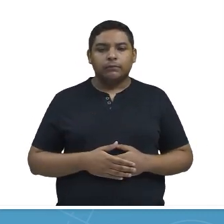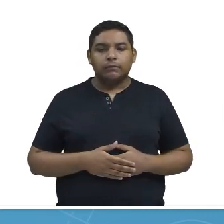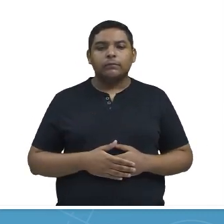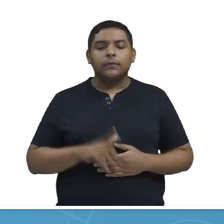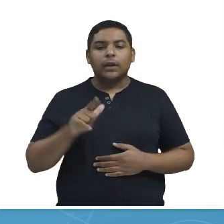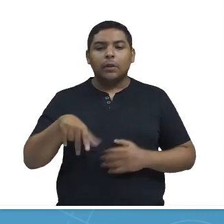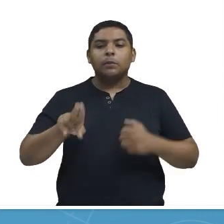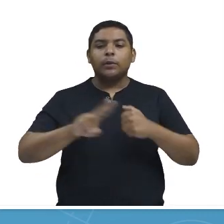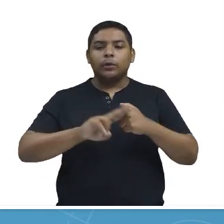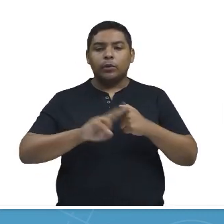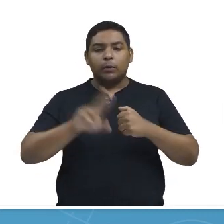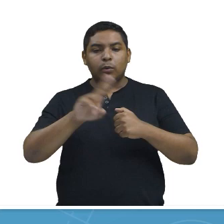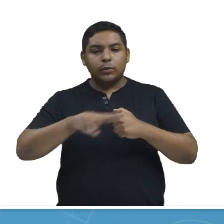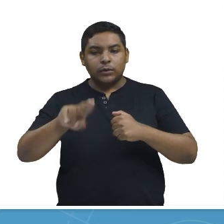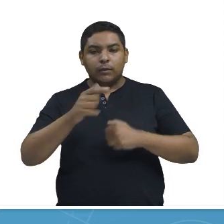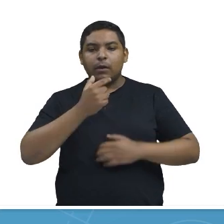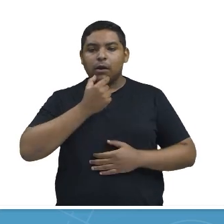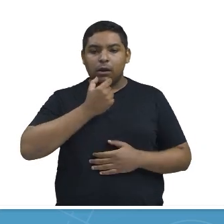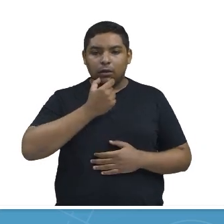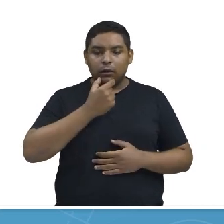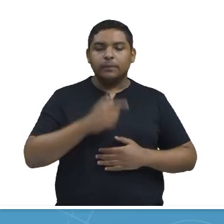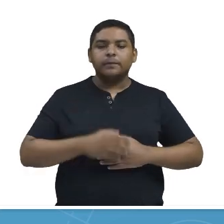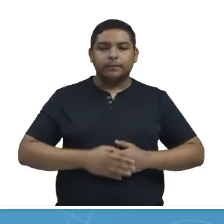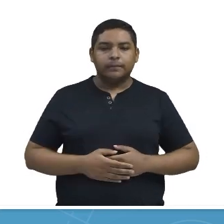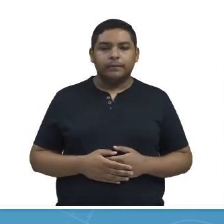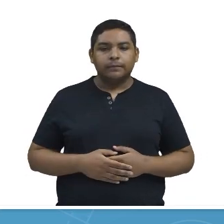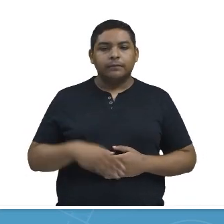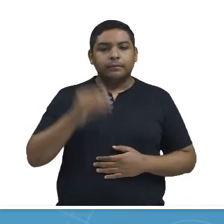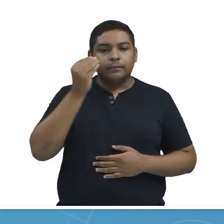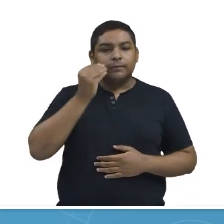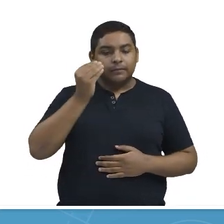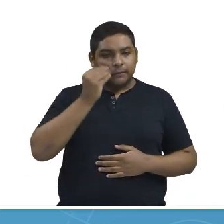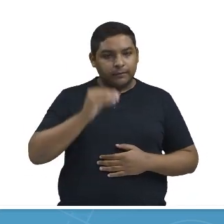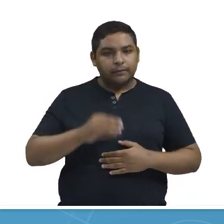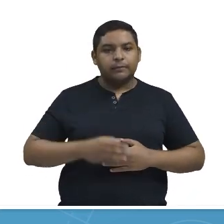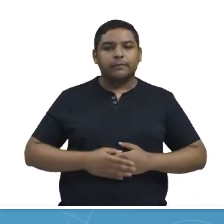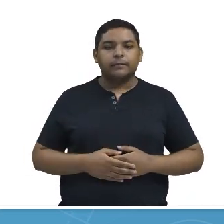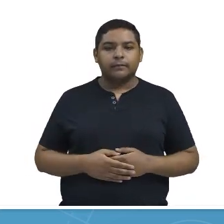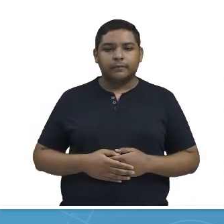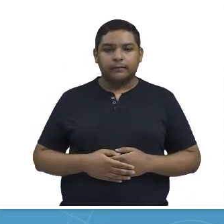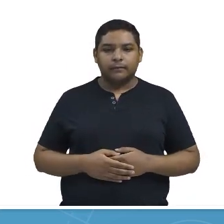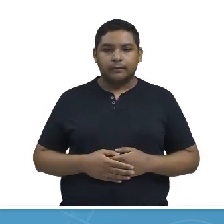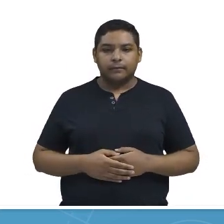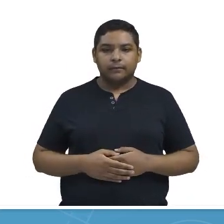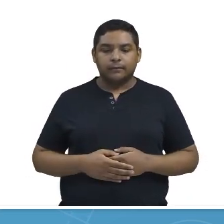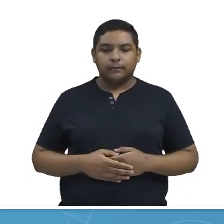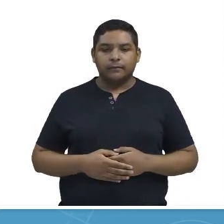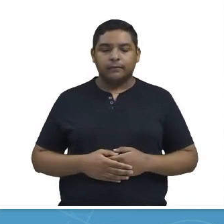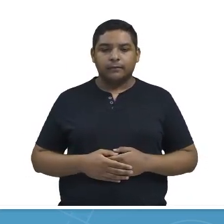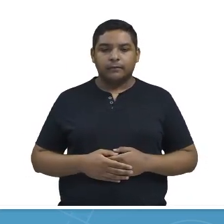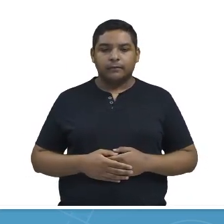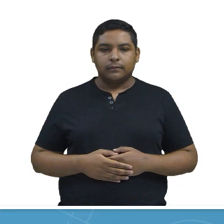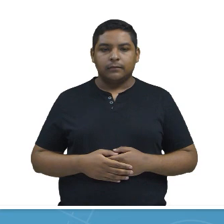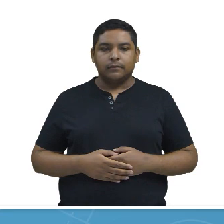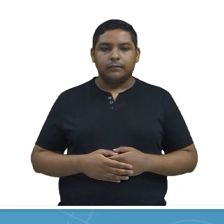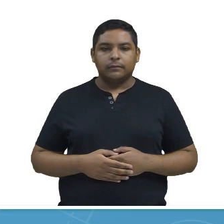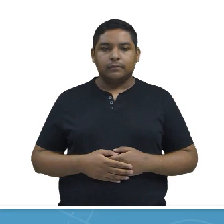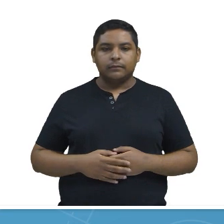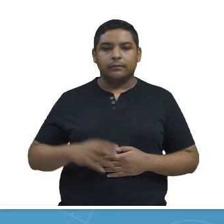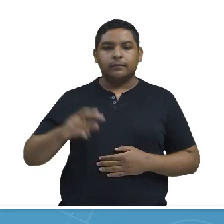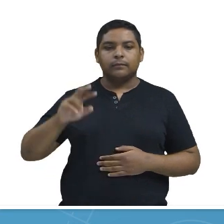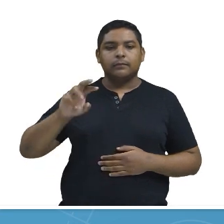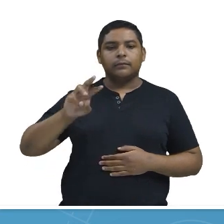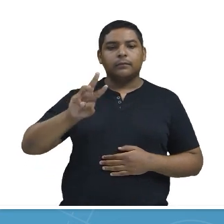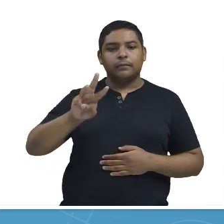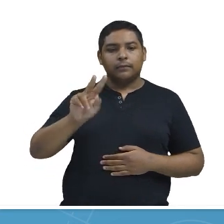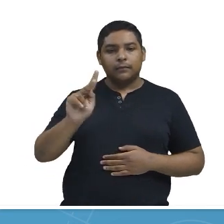nós utilizamos em inglês. Vamos dar uma olhadinha um pouquinho mais sobre ele. Então, olha só. Whose as a relative